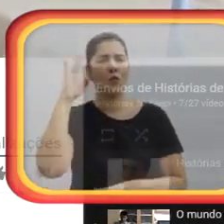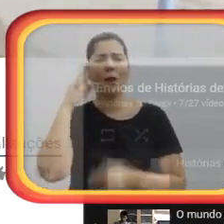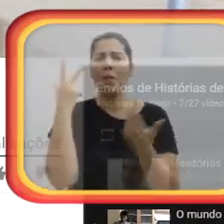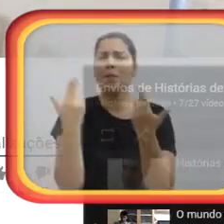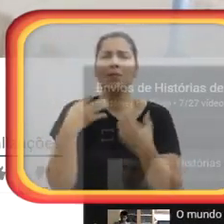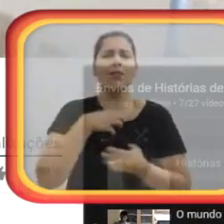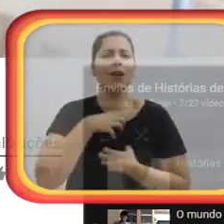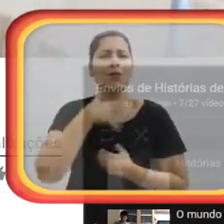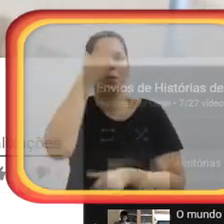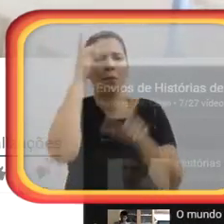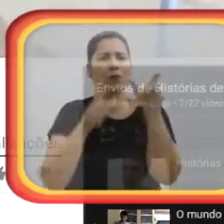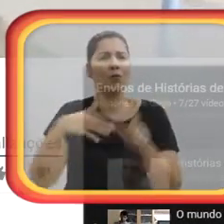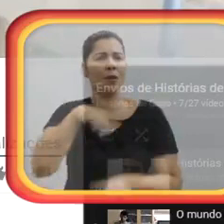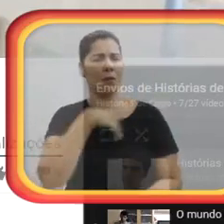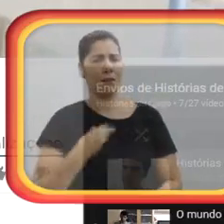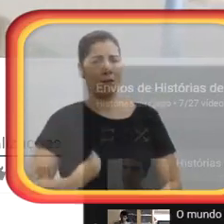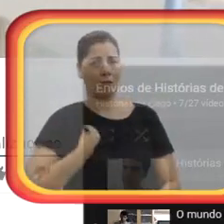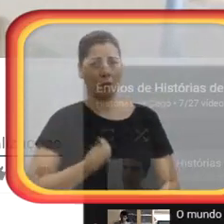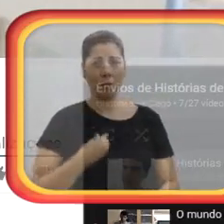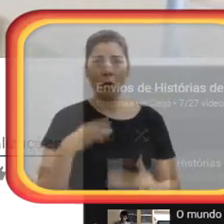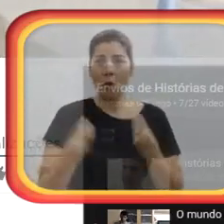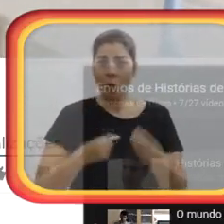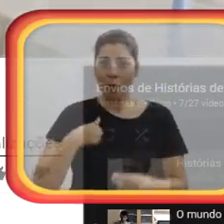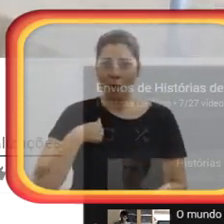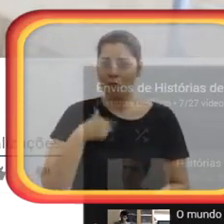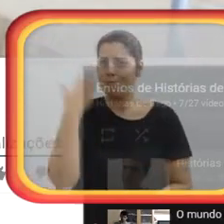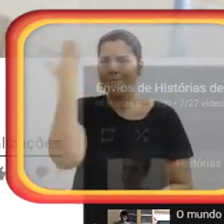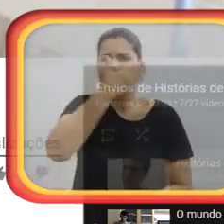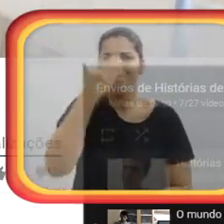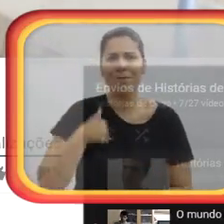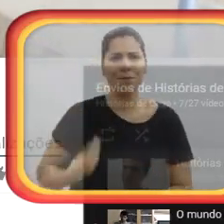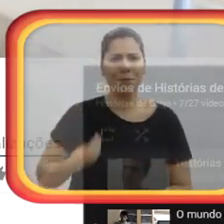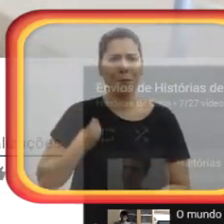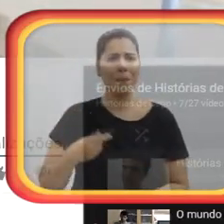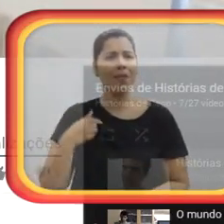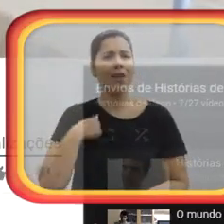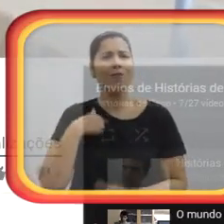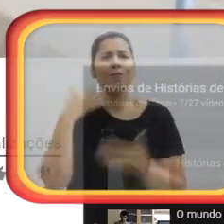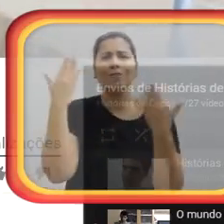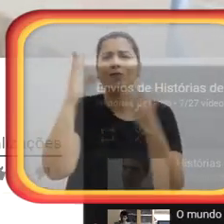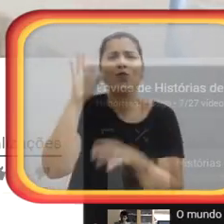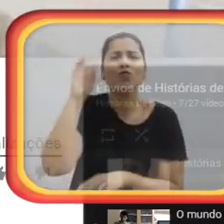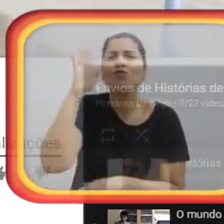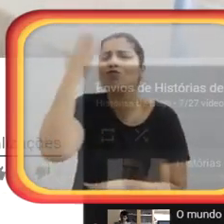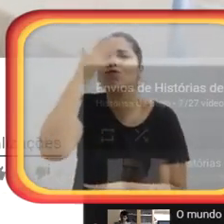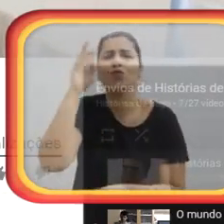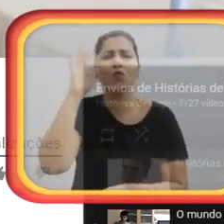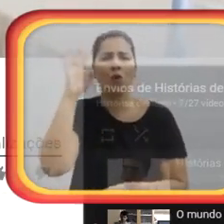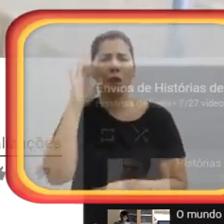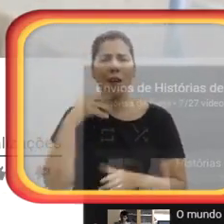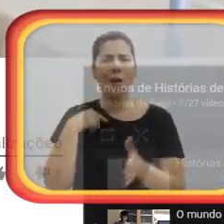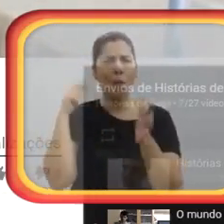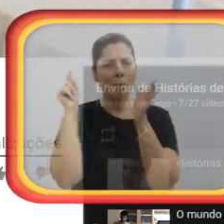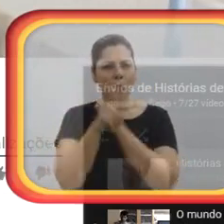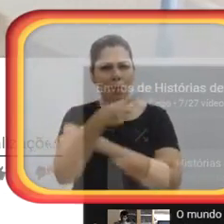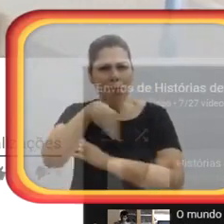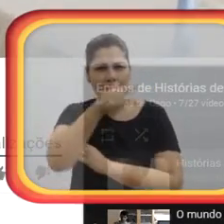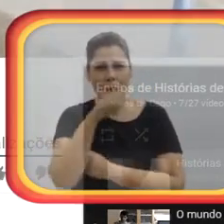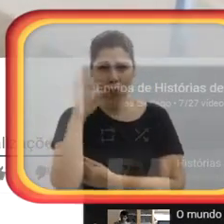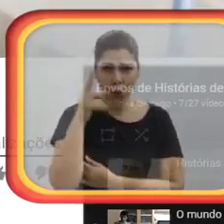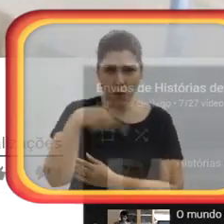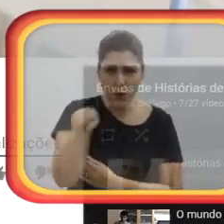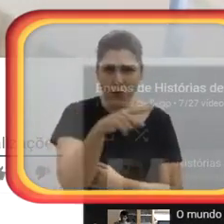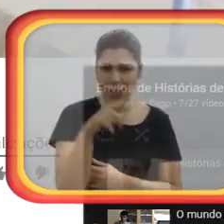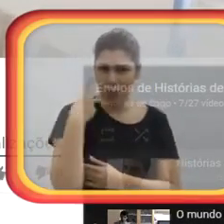vive, né? As sensações que eu tenho durante o sonho são as minhas sensações que eu tenho durante a minha vida. Como eu não enxergo na minha vida,